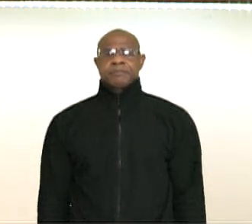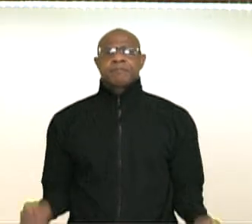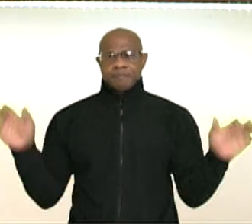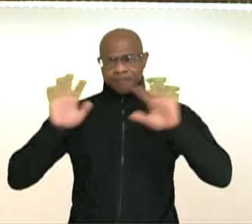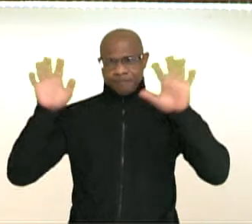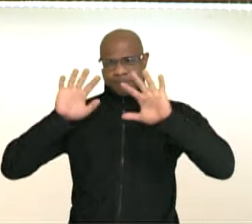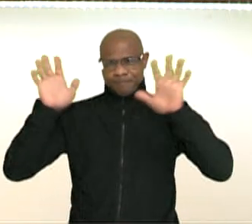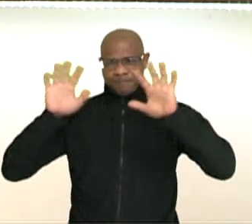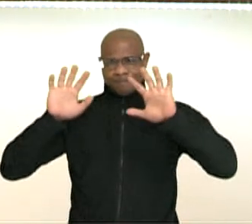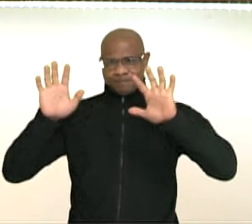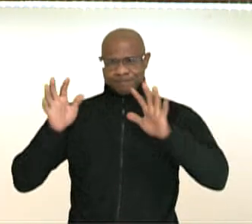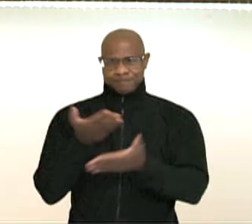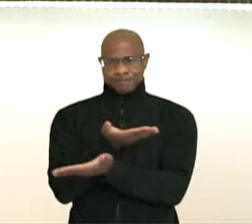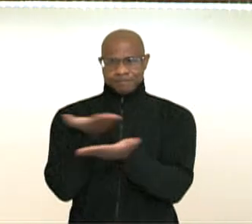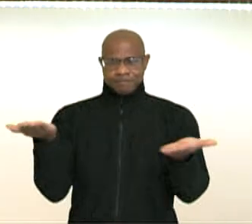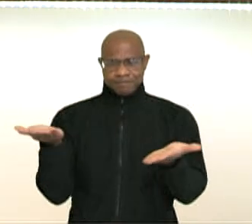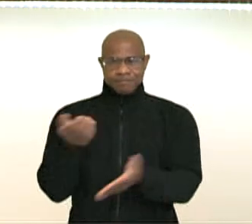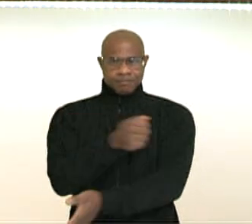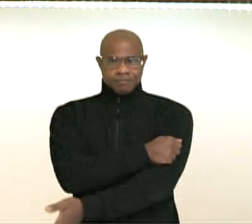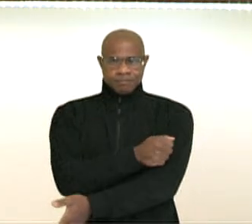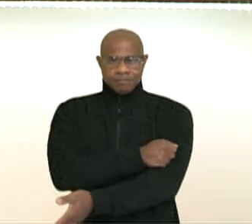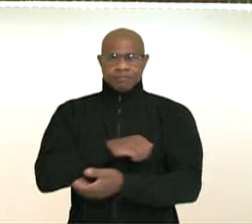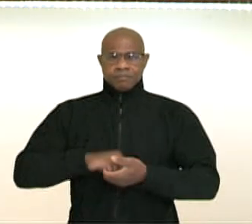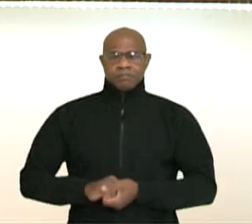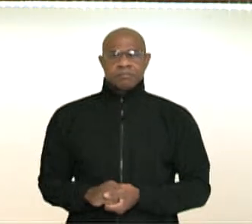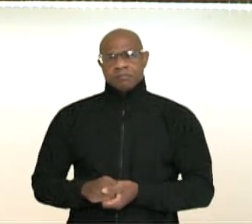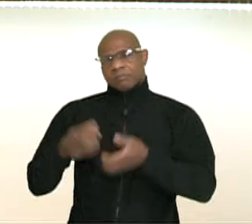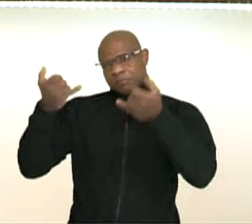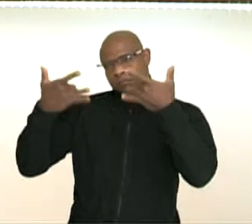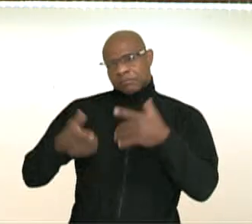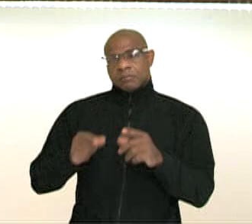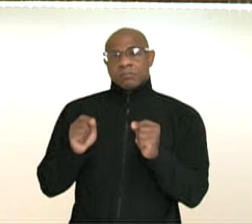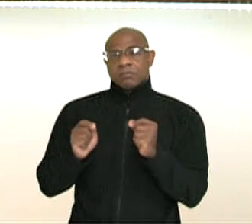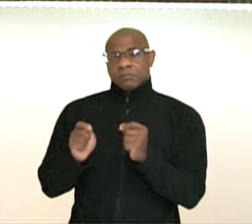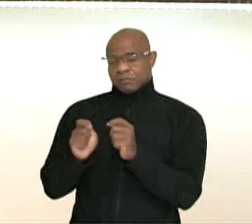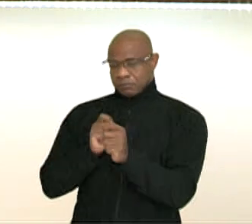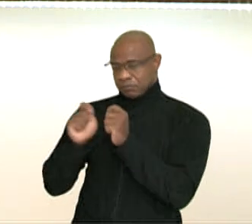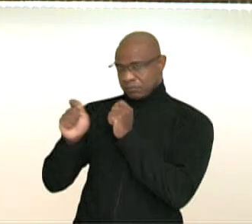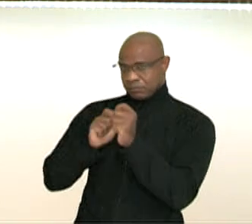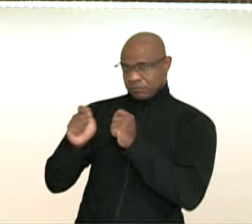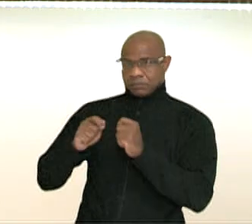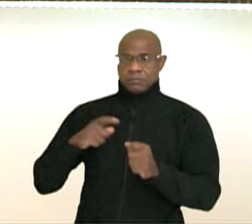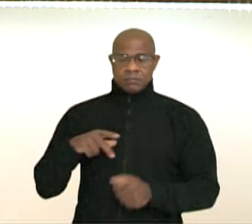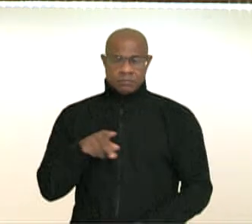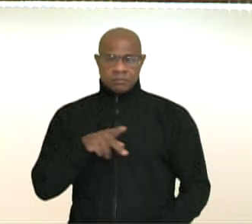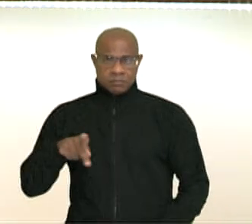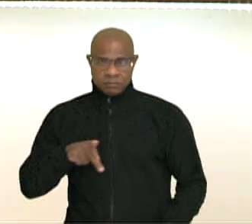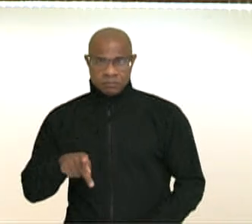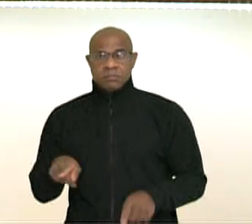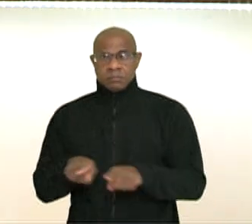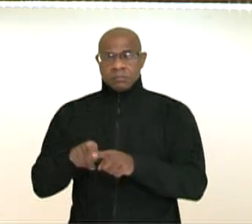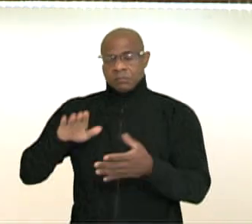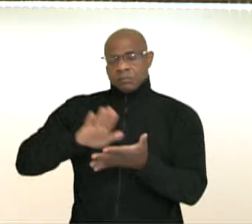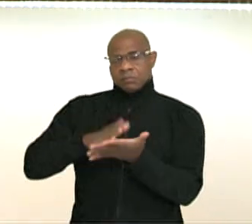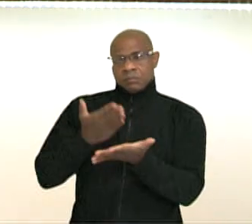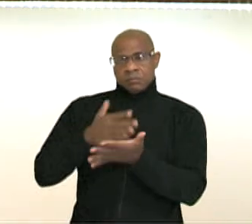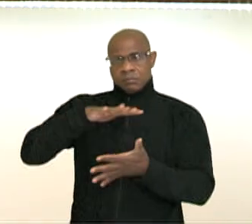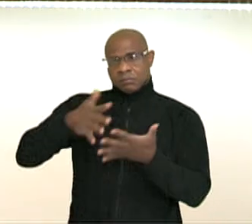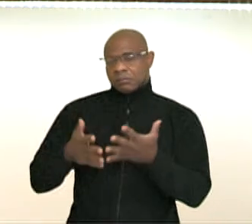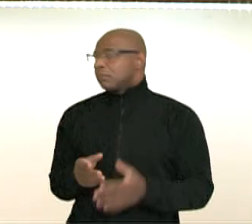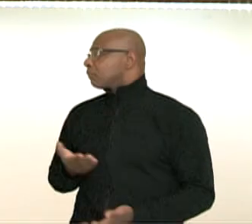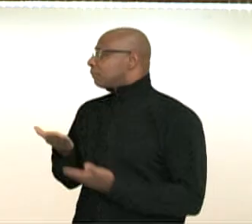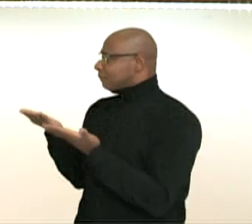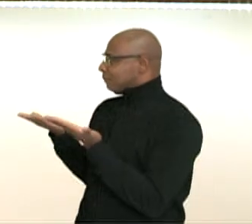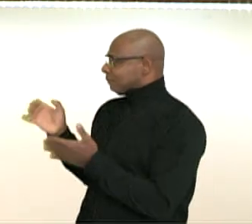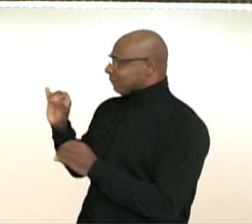students! Olá, alunos do 7º ano! Vamos falar sobre entrevista hoje? Eu, a teacher Patrícia, e o nosso intérprete Val. Hi Val,